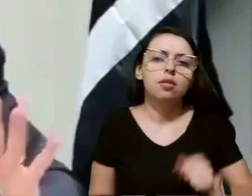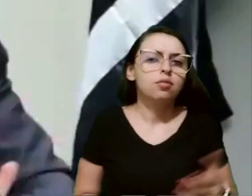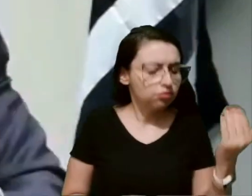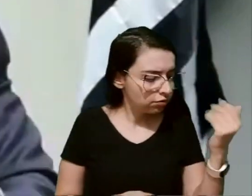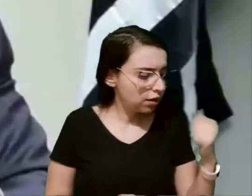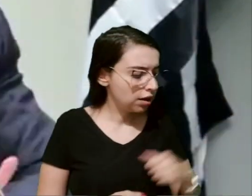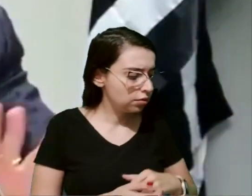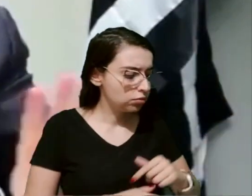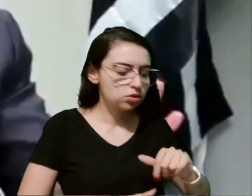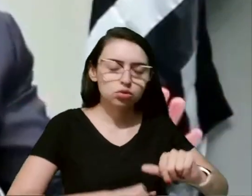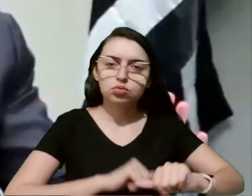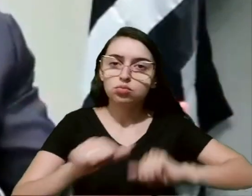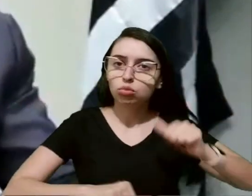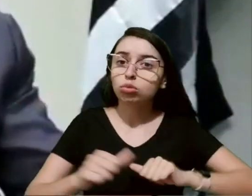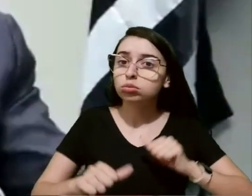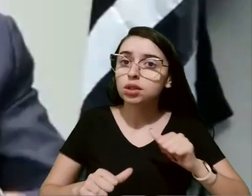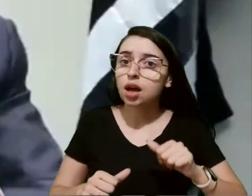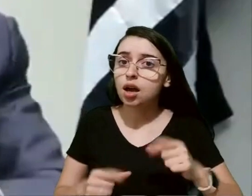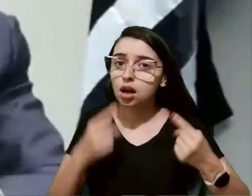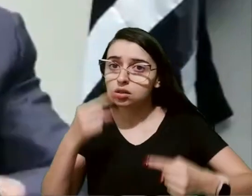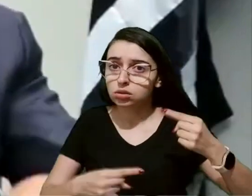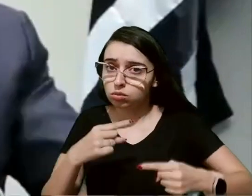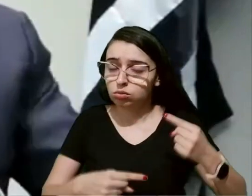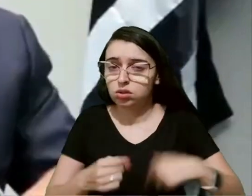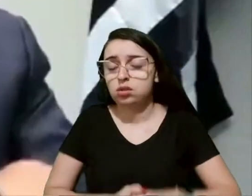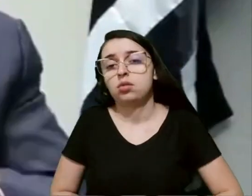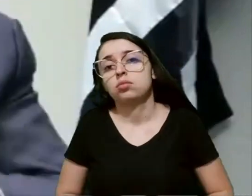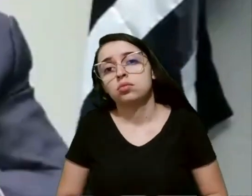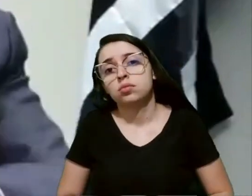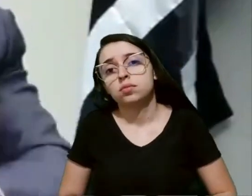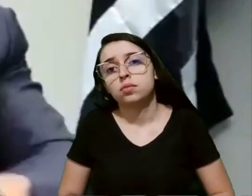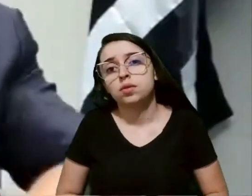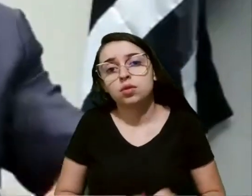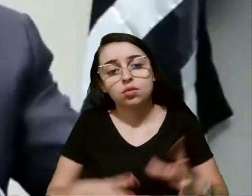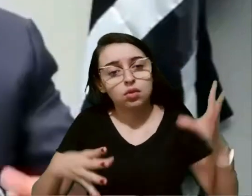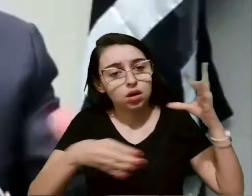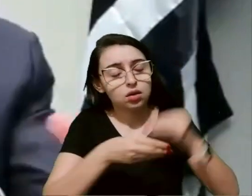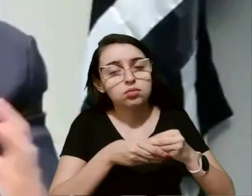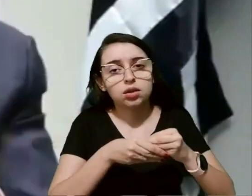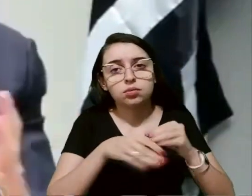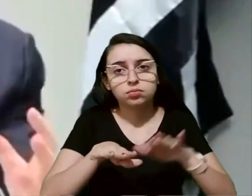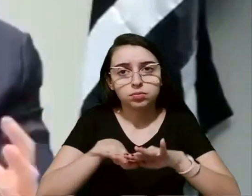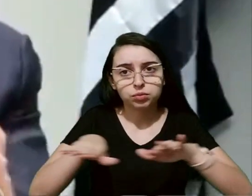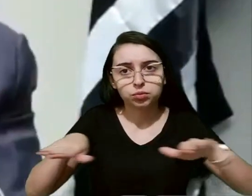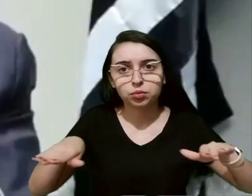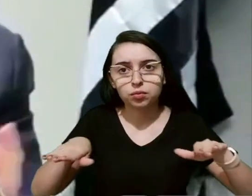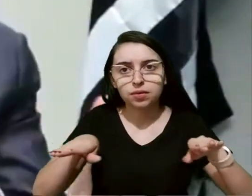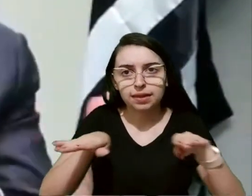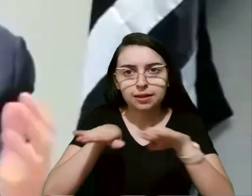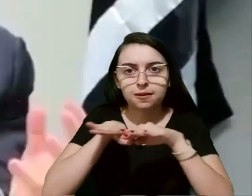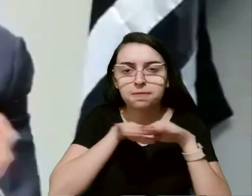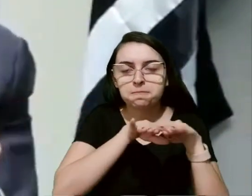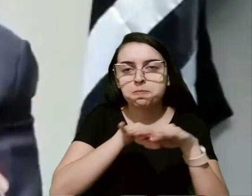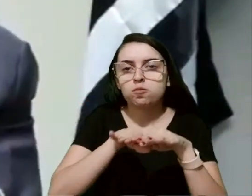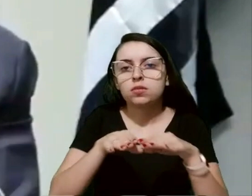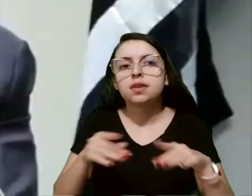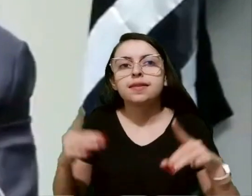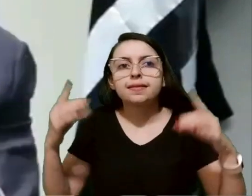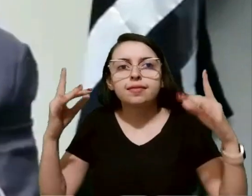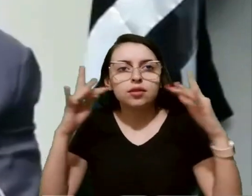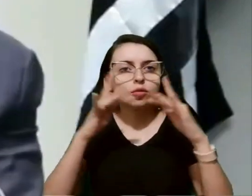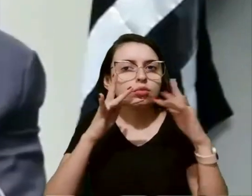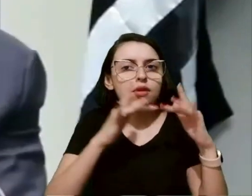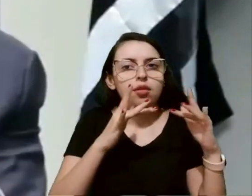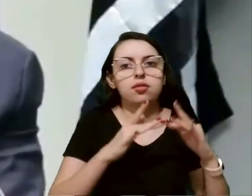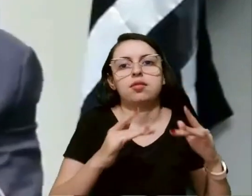vira e fala, vamos despolarizar a discussão. O argumento quantitativo ele é um campo neutro para você poder tentar